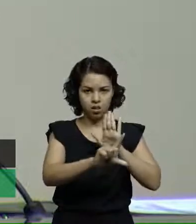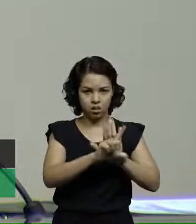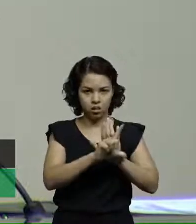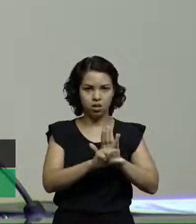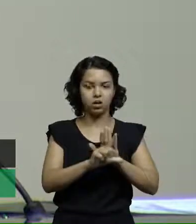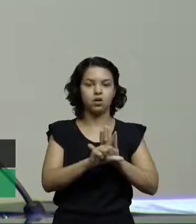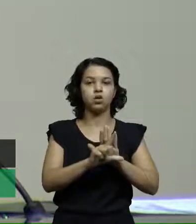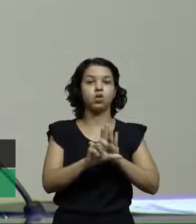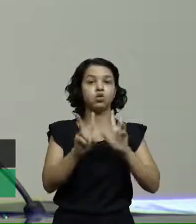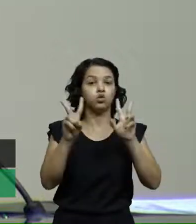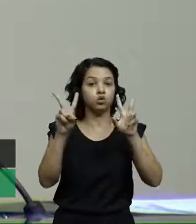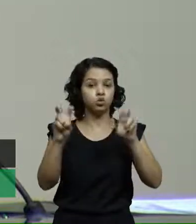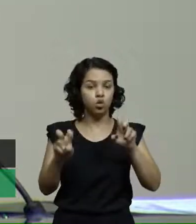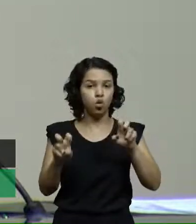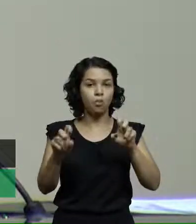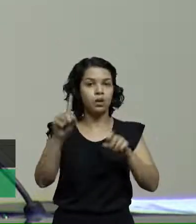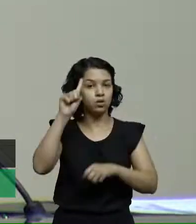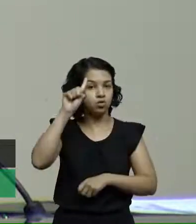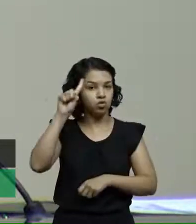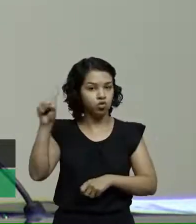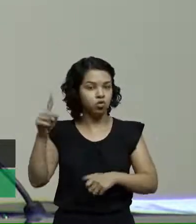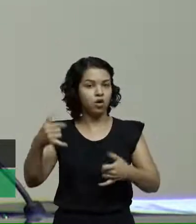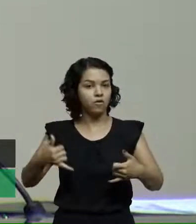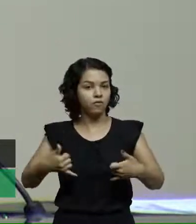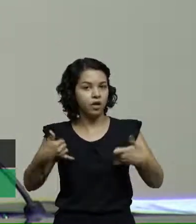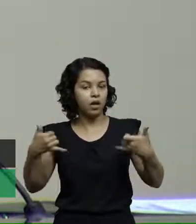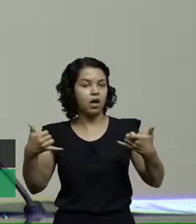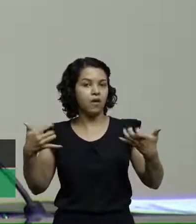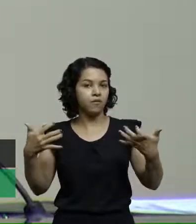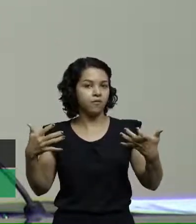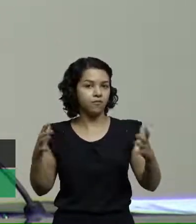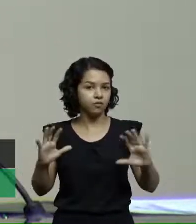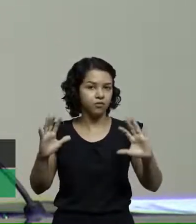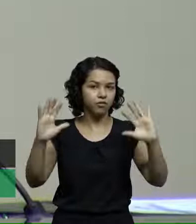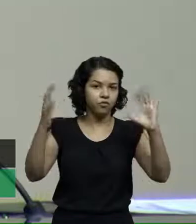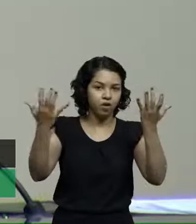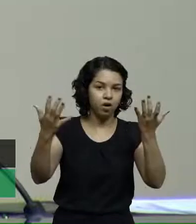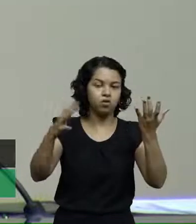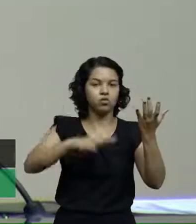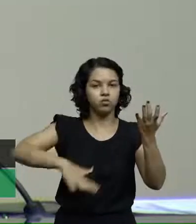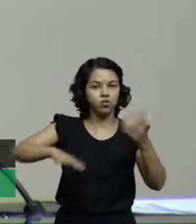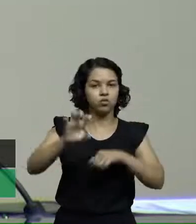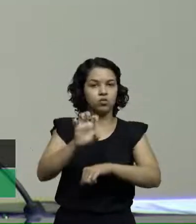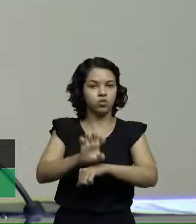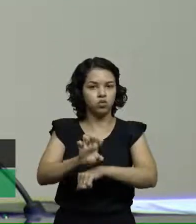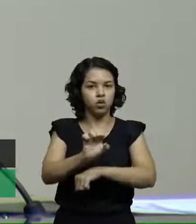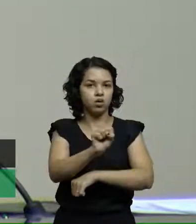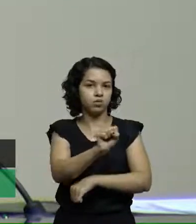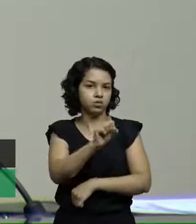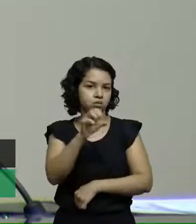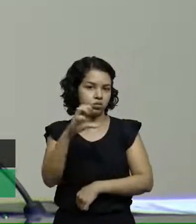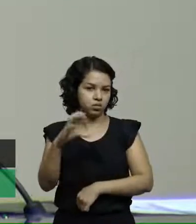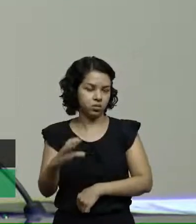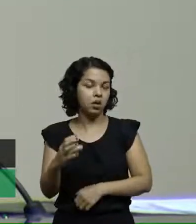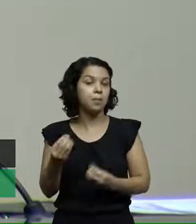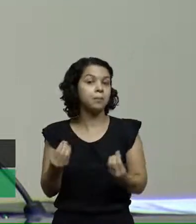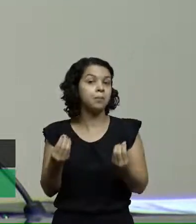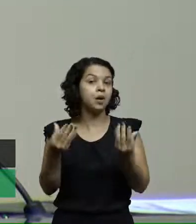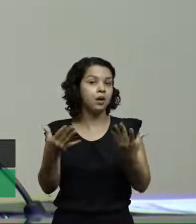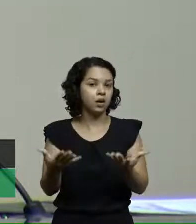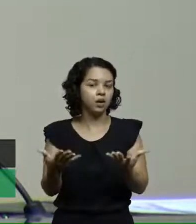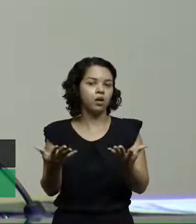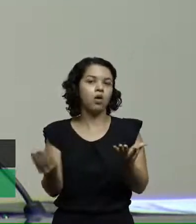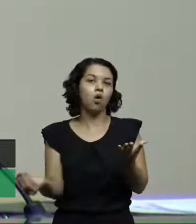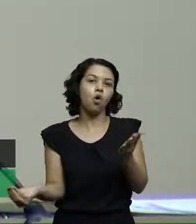e festividades alusivas do Estado de Santa Catarina, para o fim de instituir o Dia do